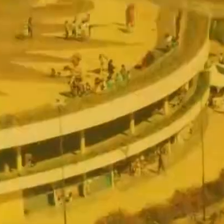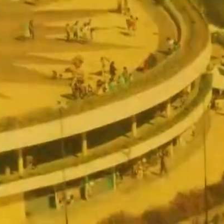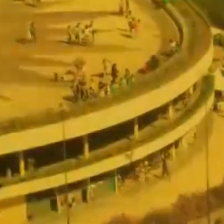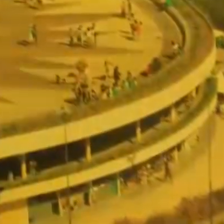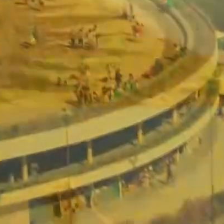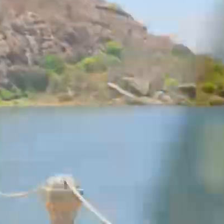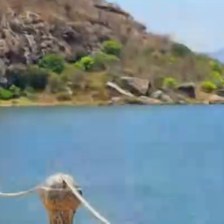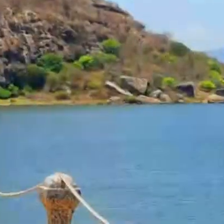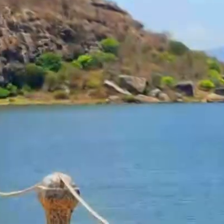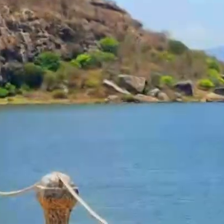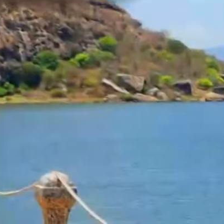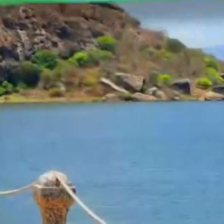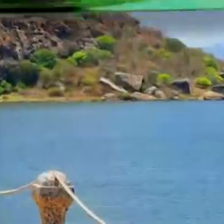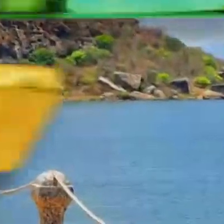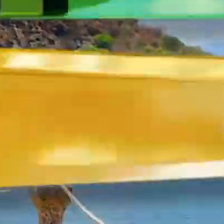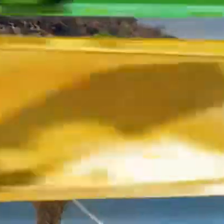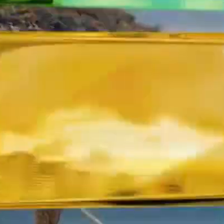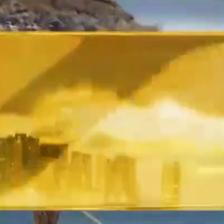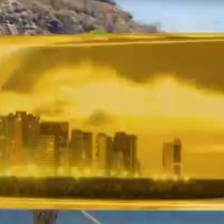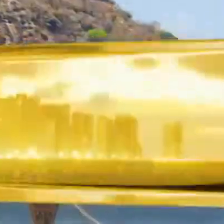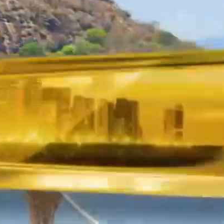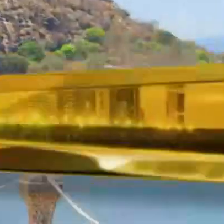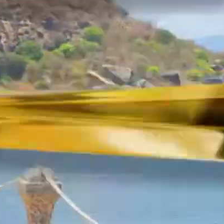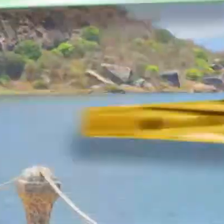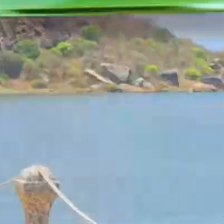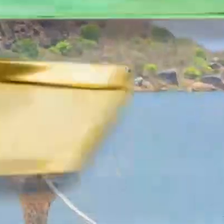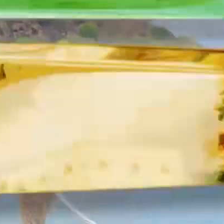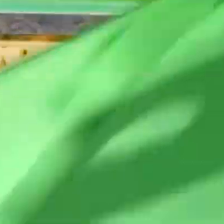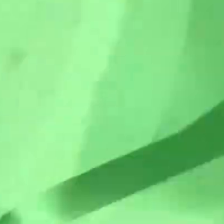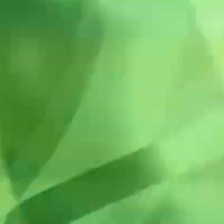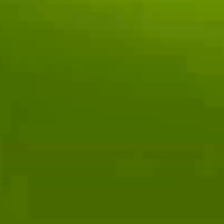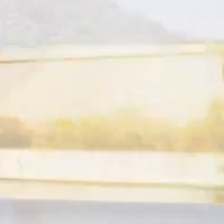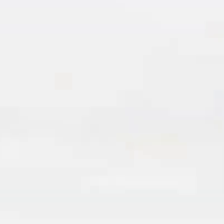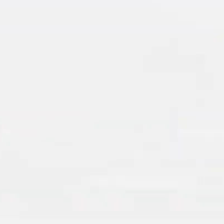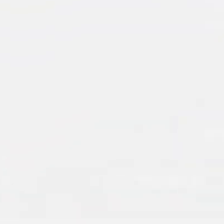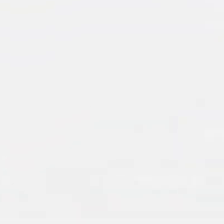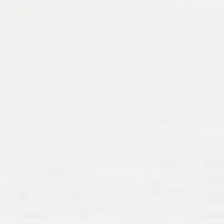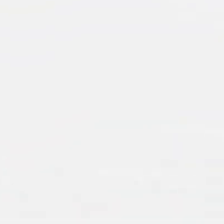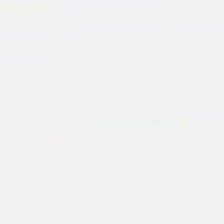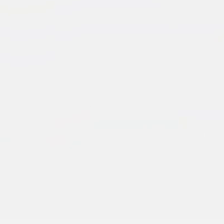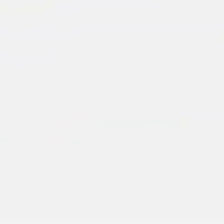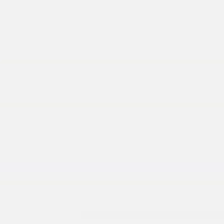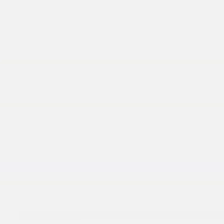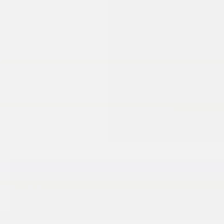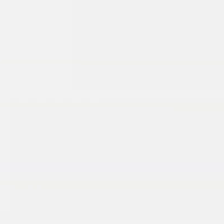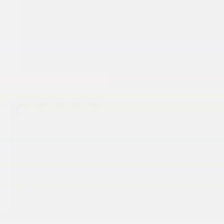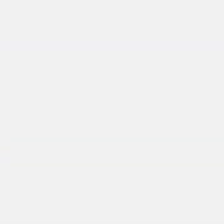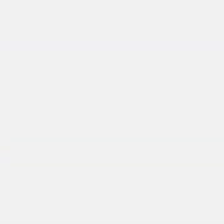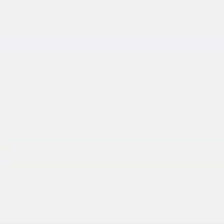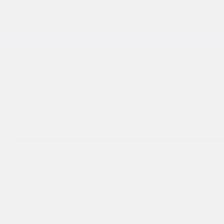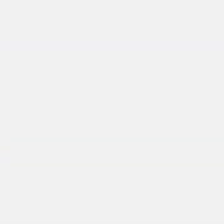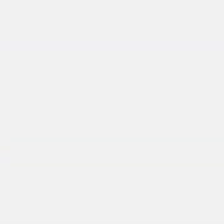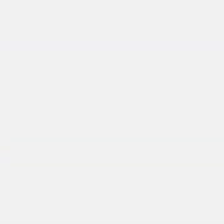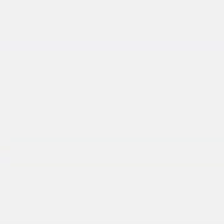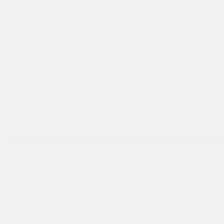você se ver melhor aqui na TV Assembleia.